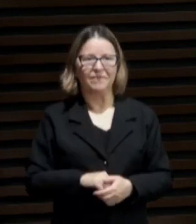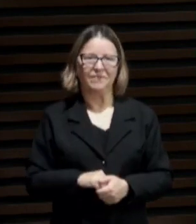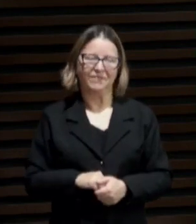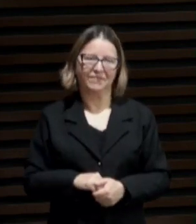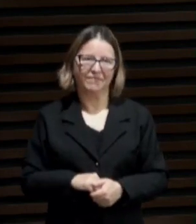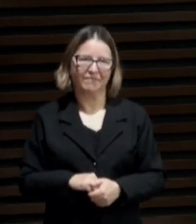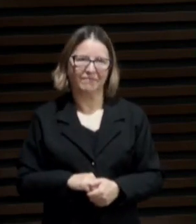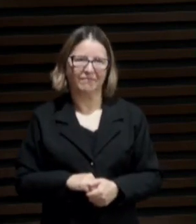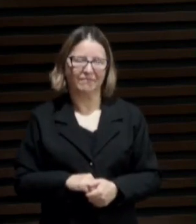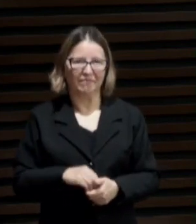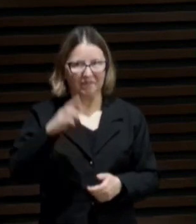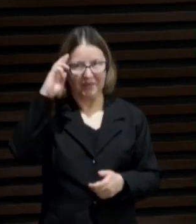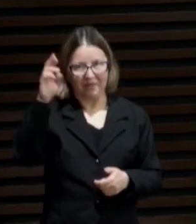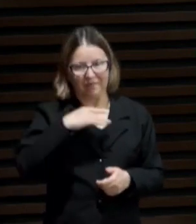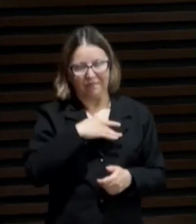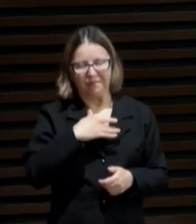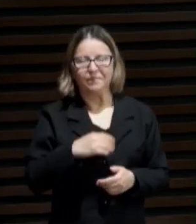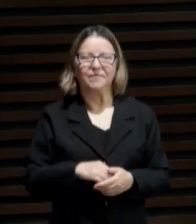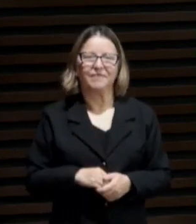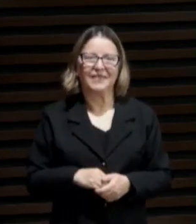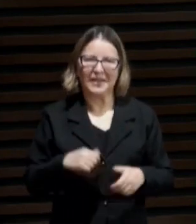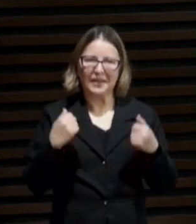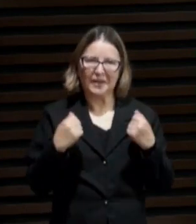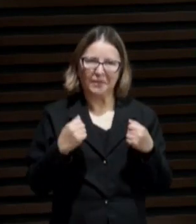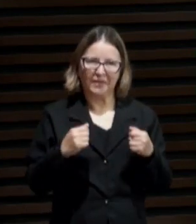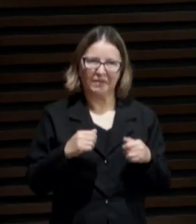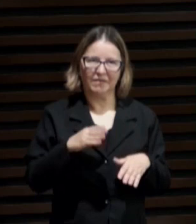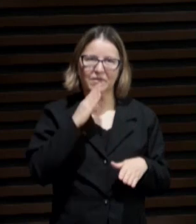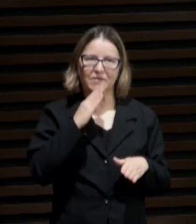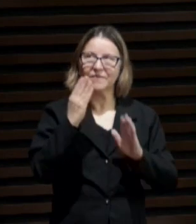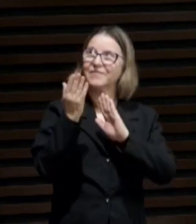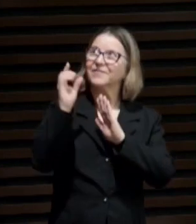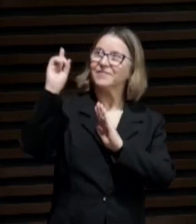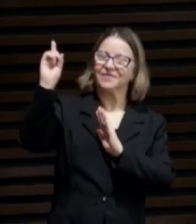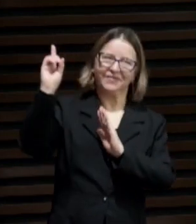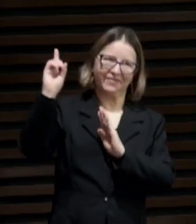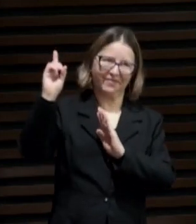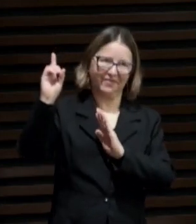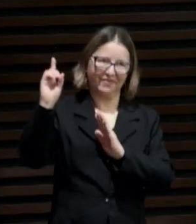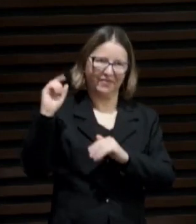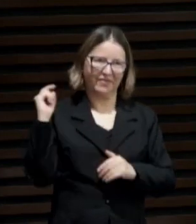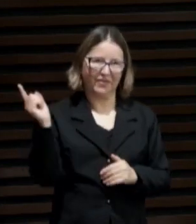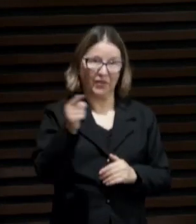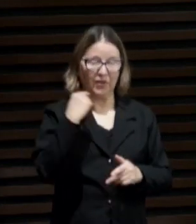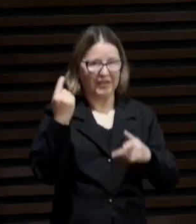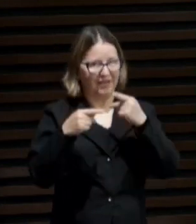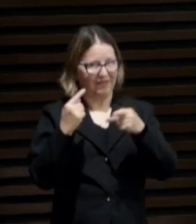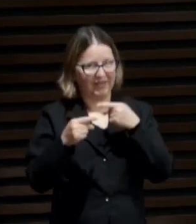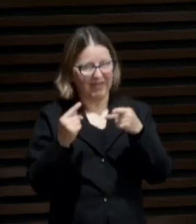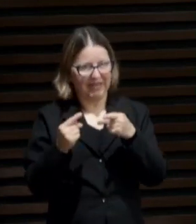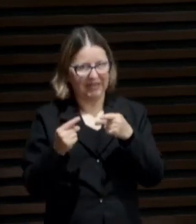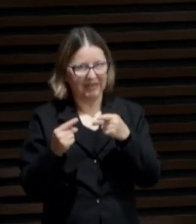me acode. Precisamos reconhecer diante de Deus que nossa fala,